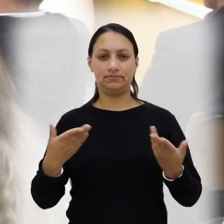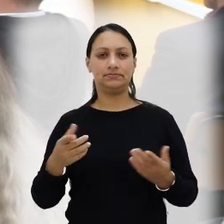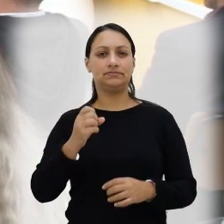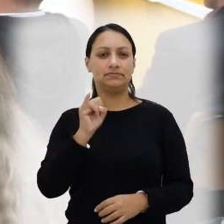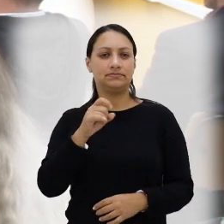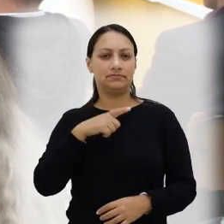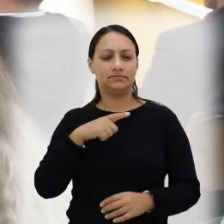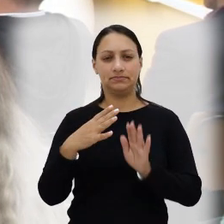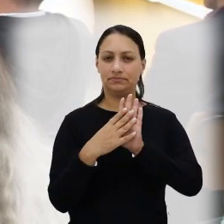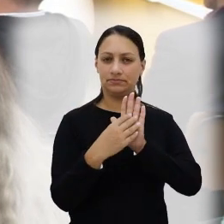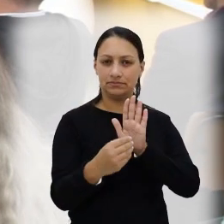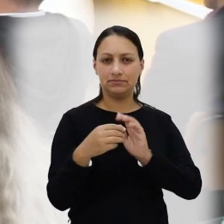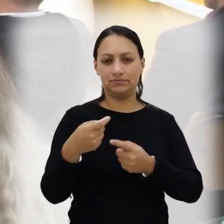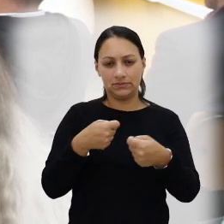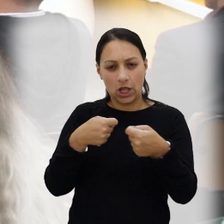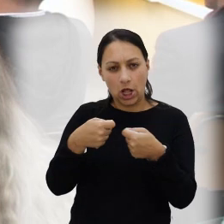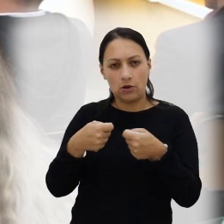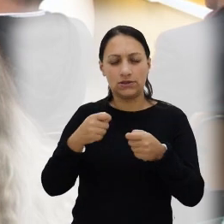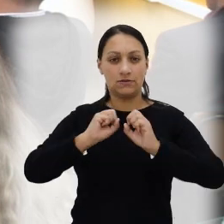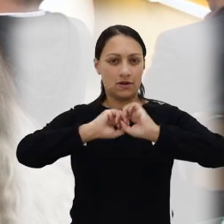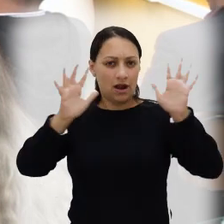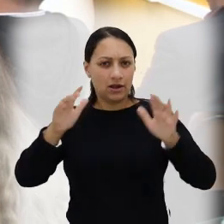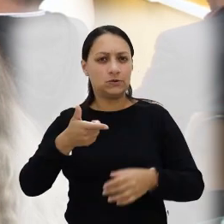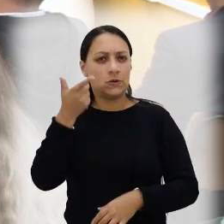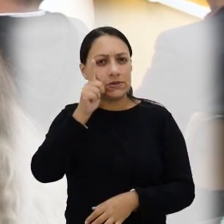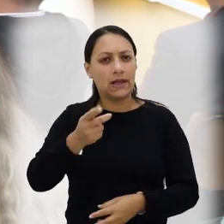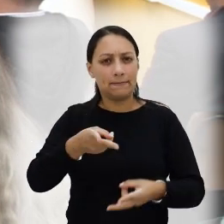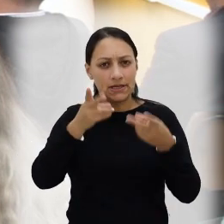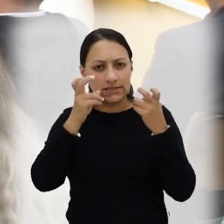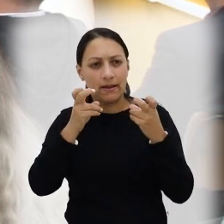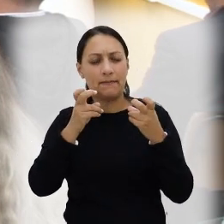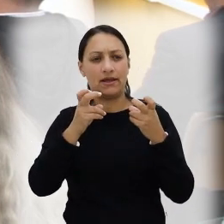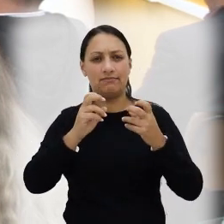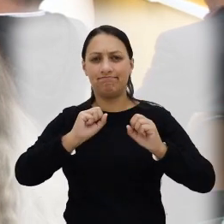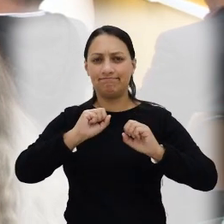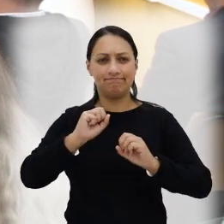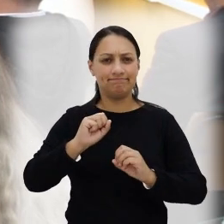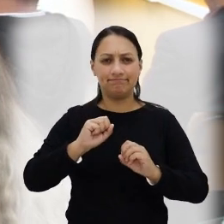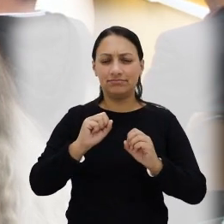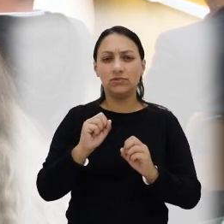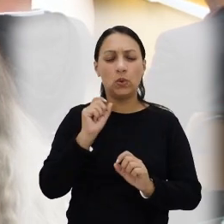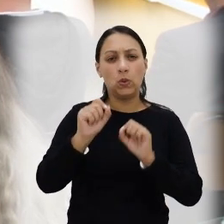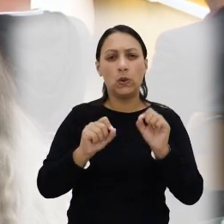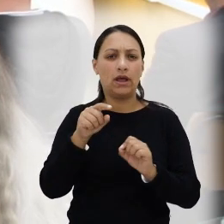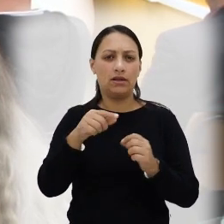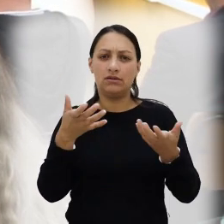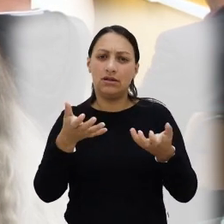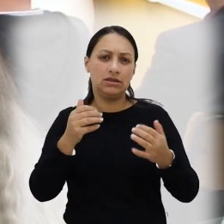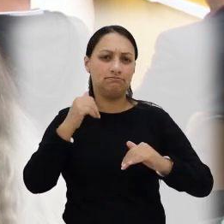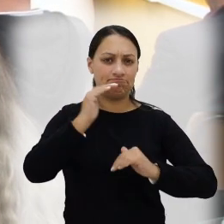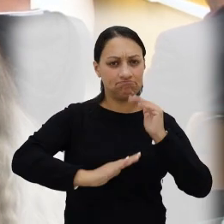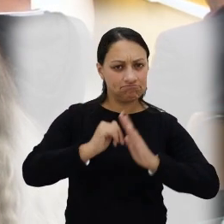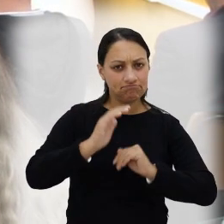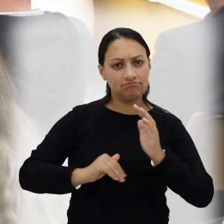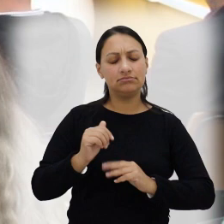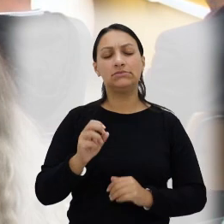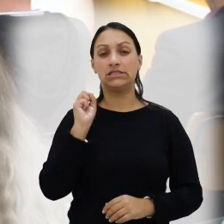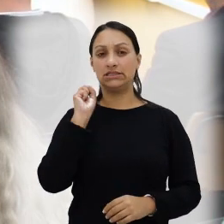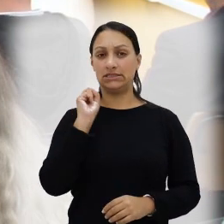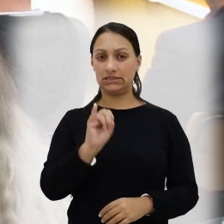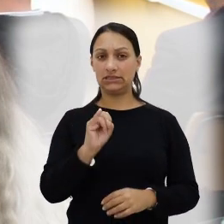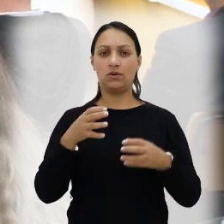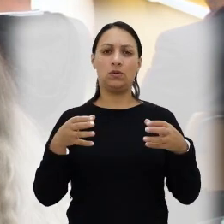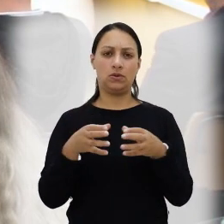de negócio claramente definido, se a gente consegue perceber qual é o modelo de negócio que ela pretende praticar. Se o time,